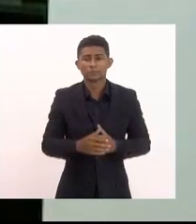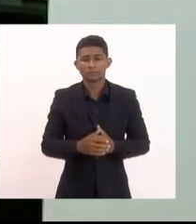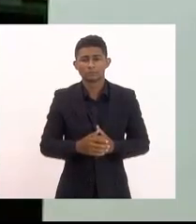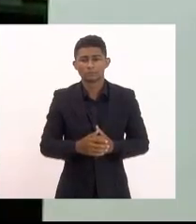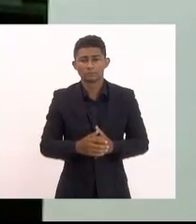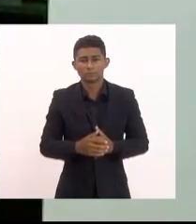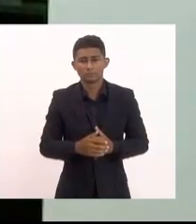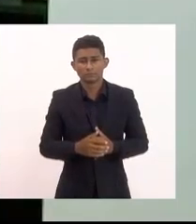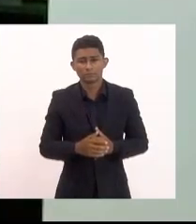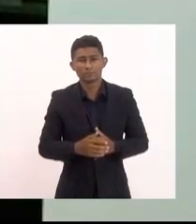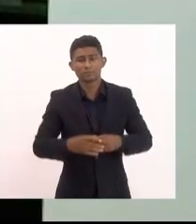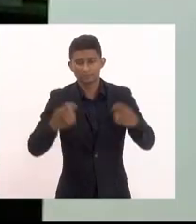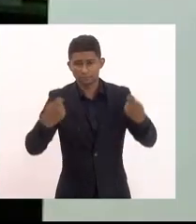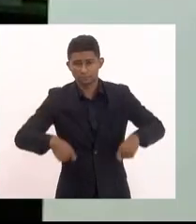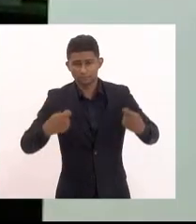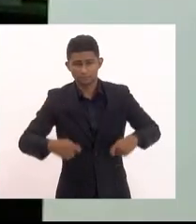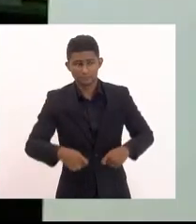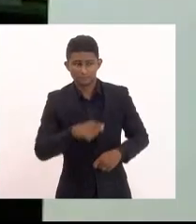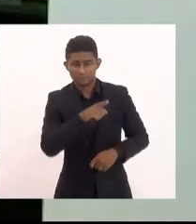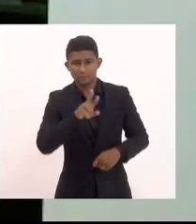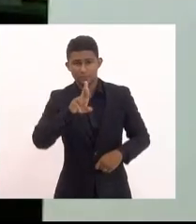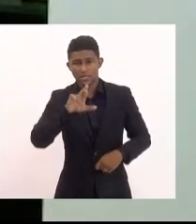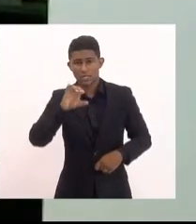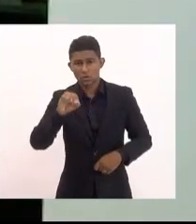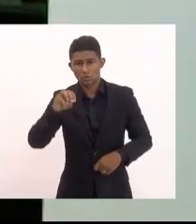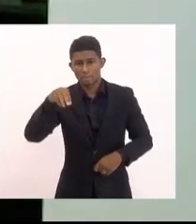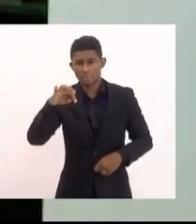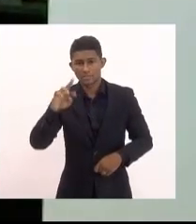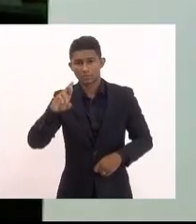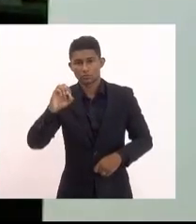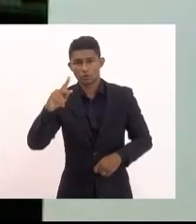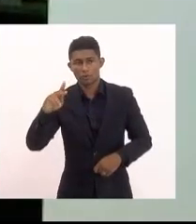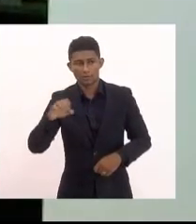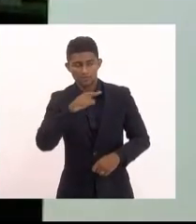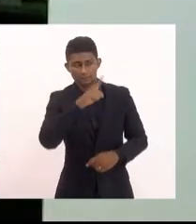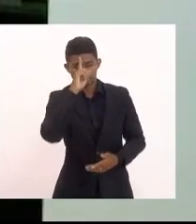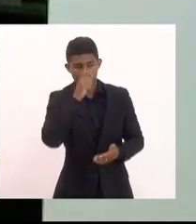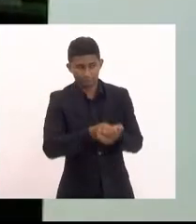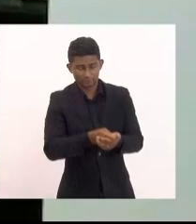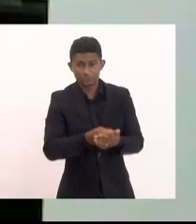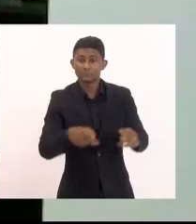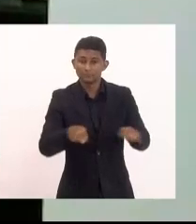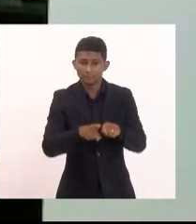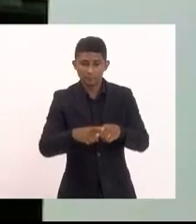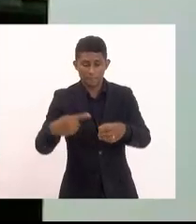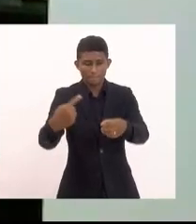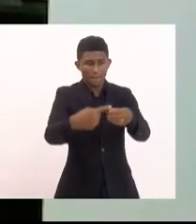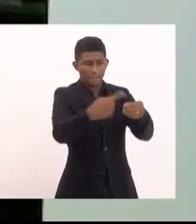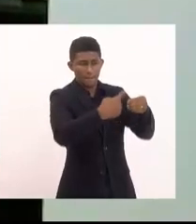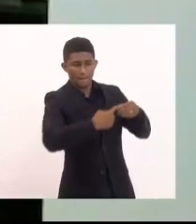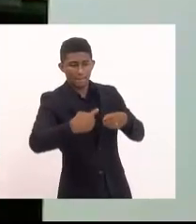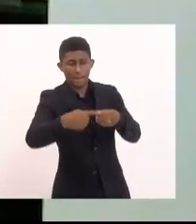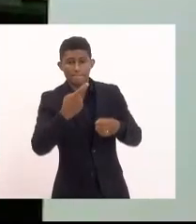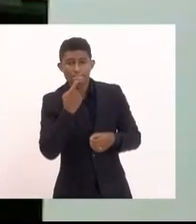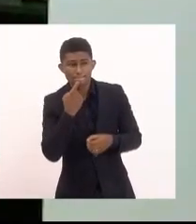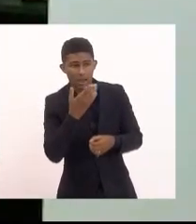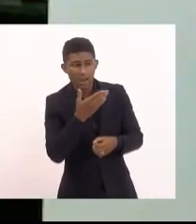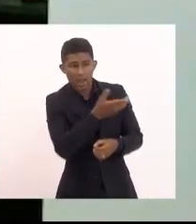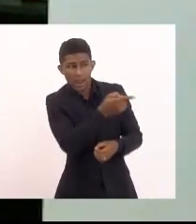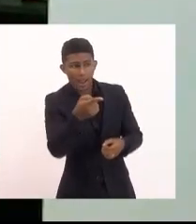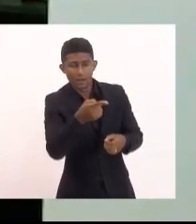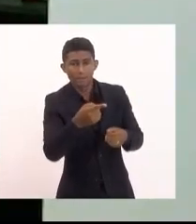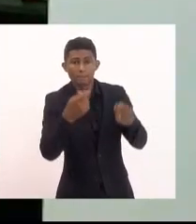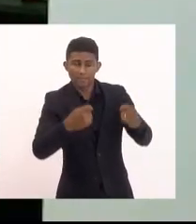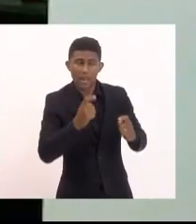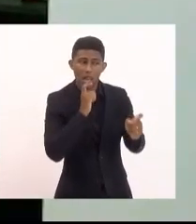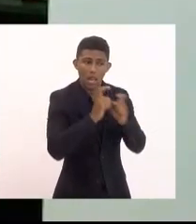ser definido pelo Rio Metrópole com a participação dos municípios lindeiros. Além do mais, senhor